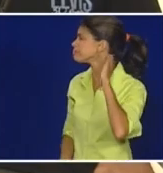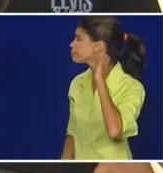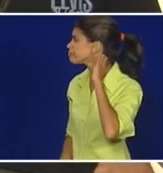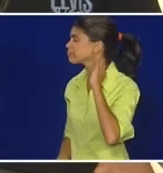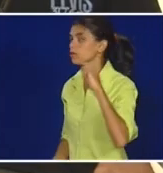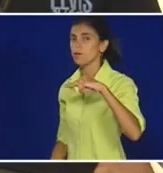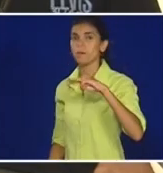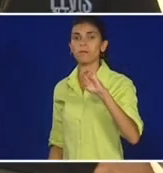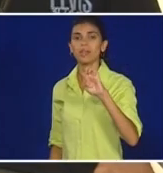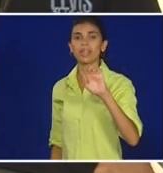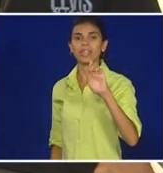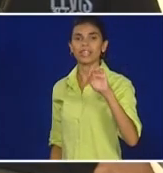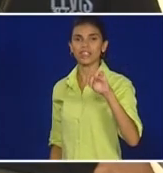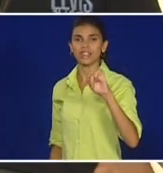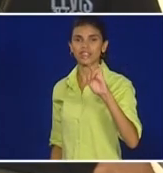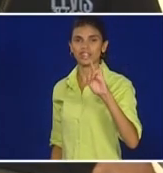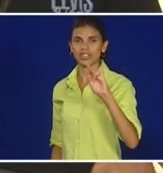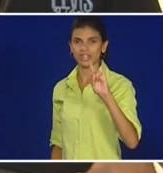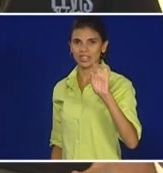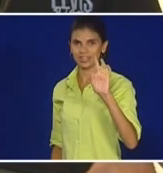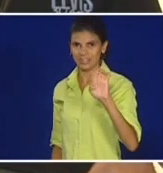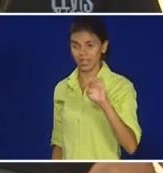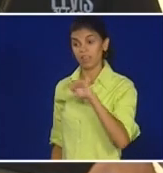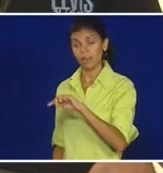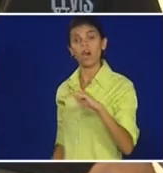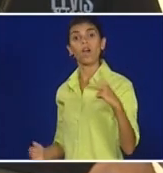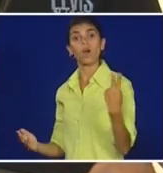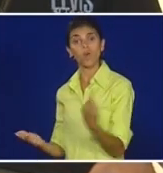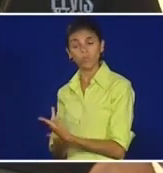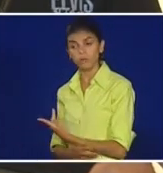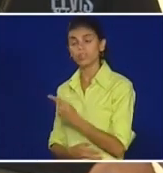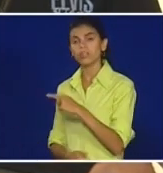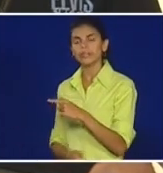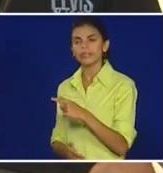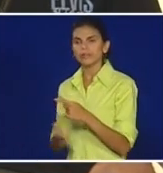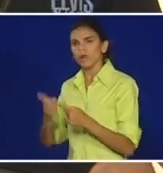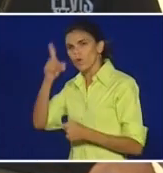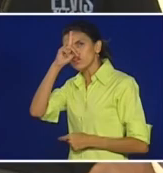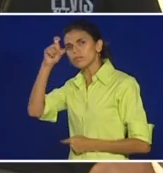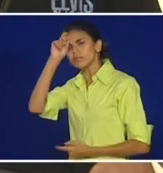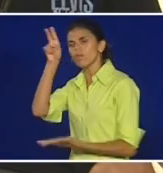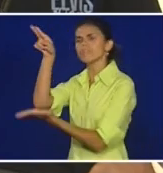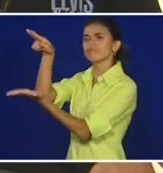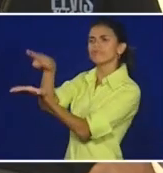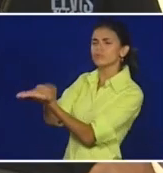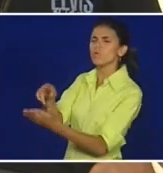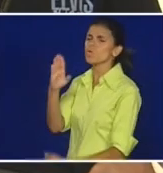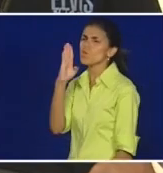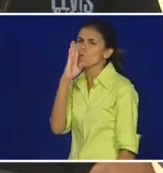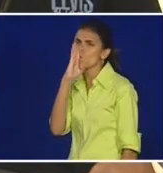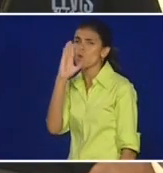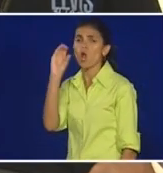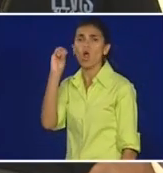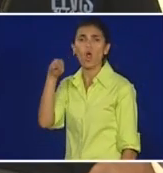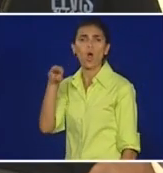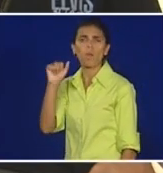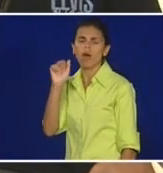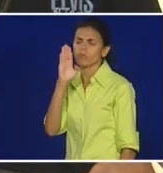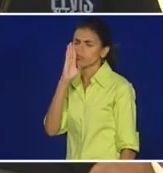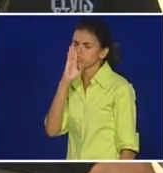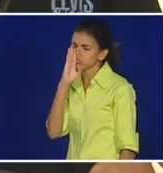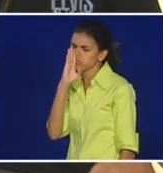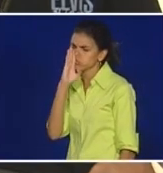durante a internação dele, o João ficou em coma durante 11 dias. E ao voltar do